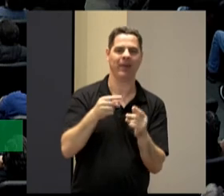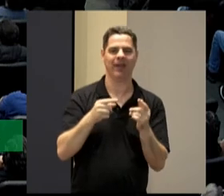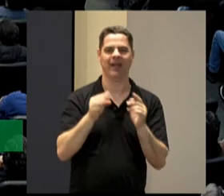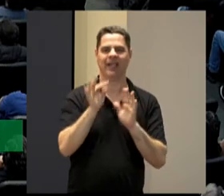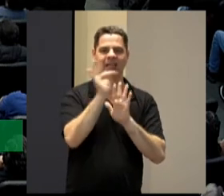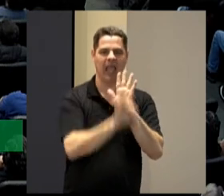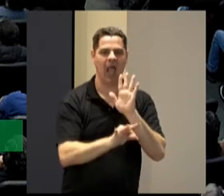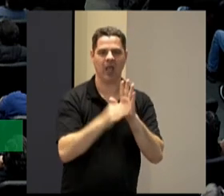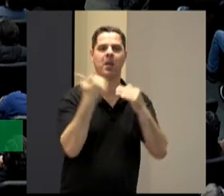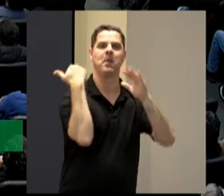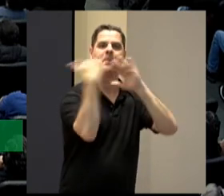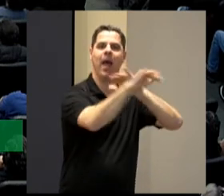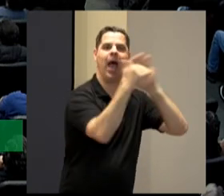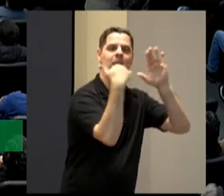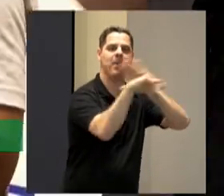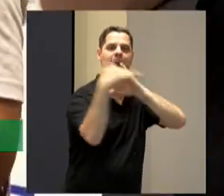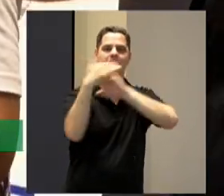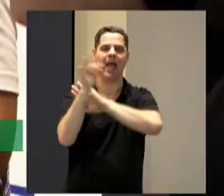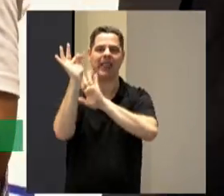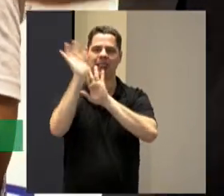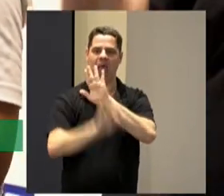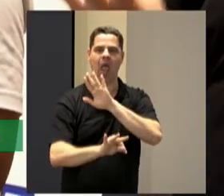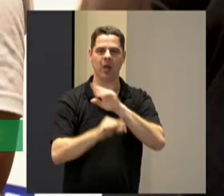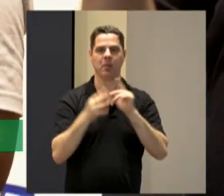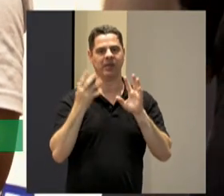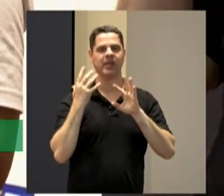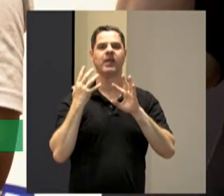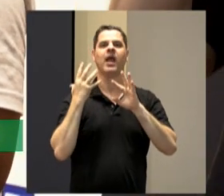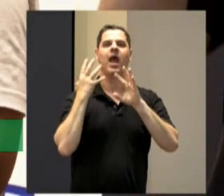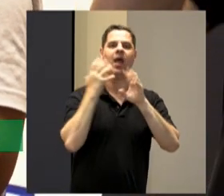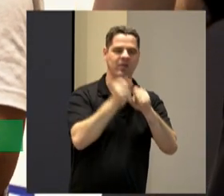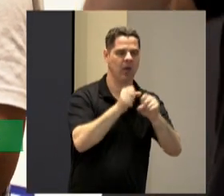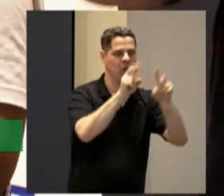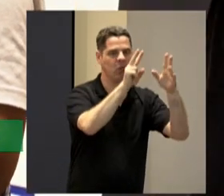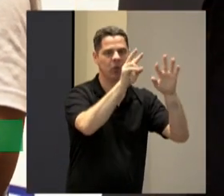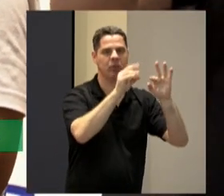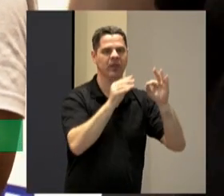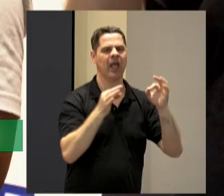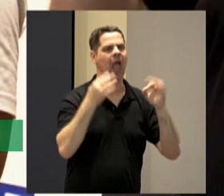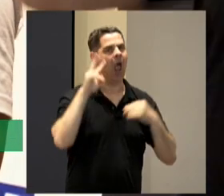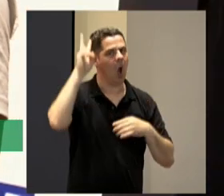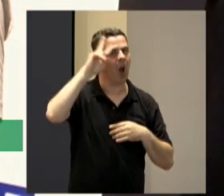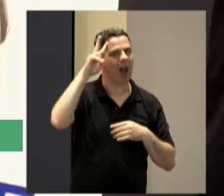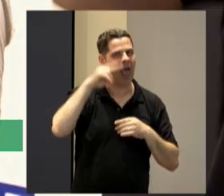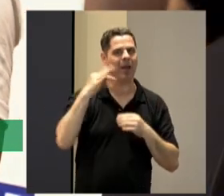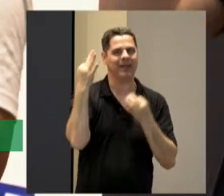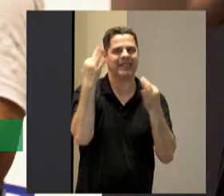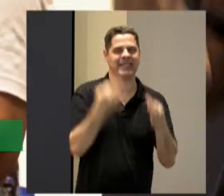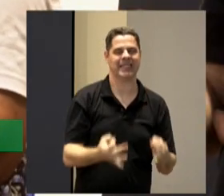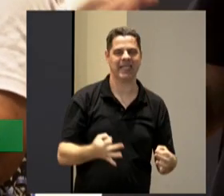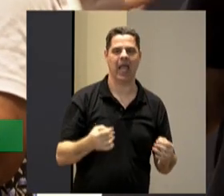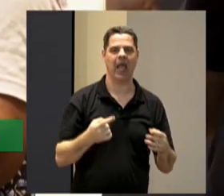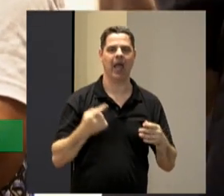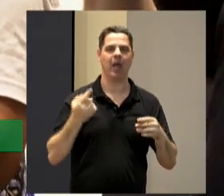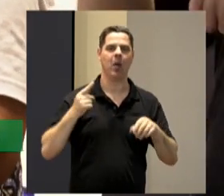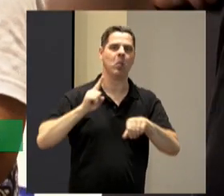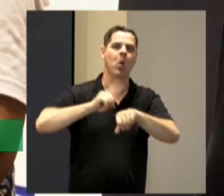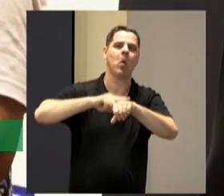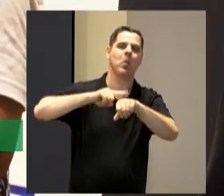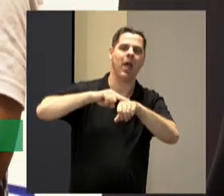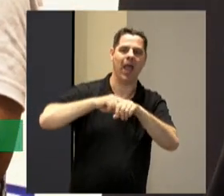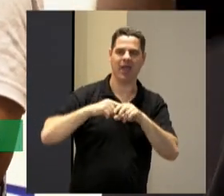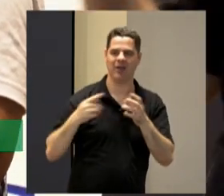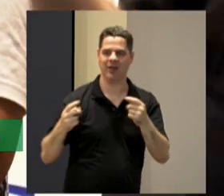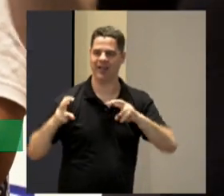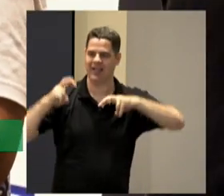canto, e nós mandávamos. Um texto que precisava ser revisado, obviamente. Mas me lembro perfeitamente do tempo que nós sentamos para